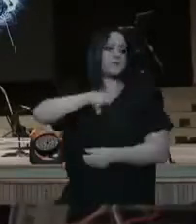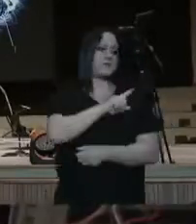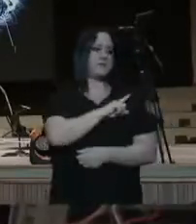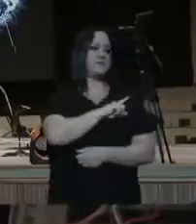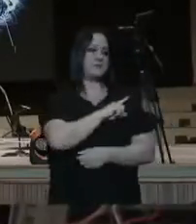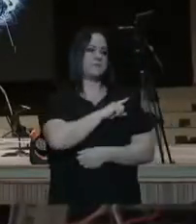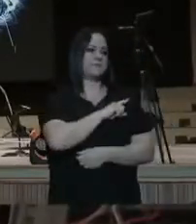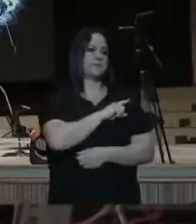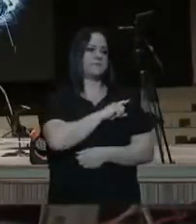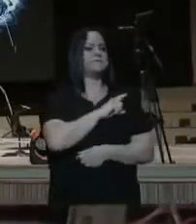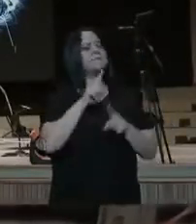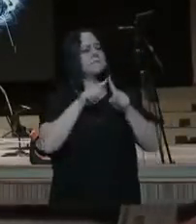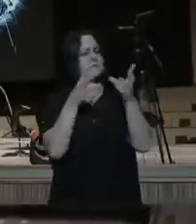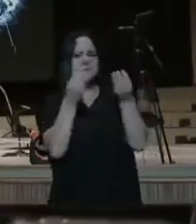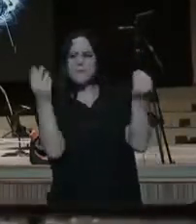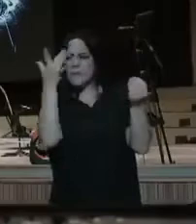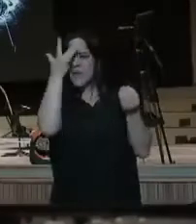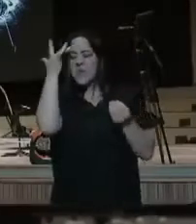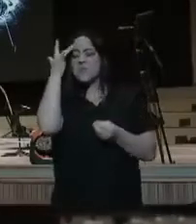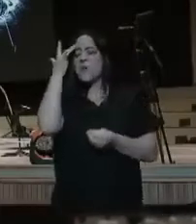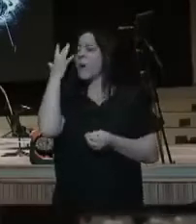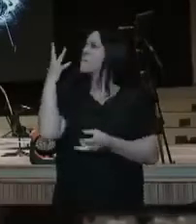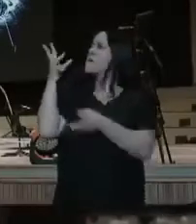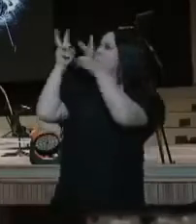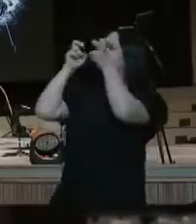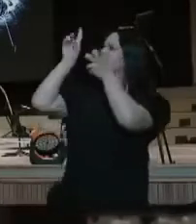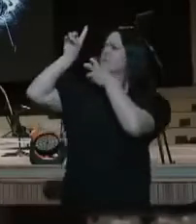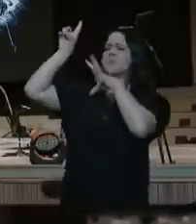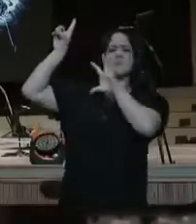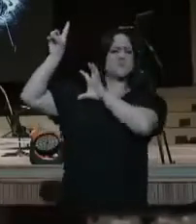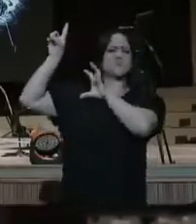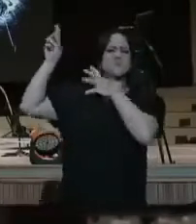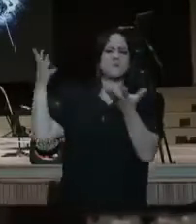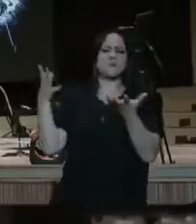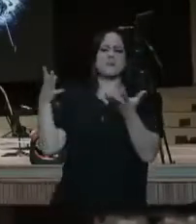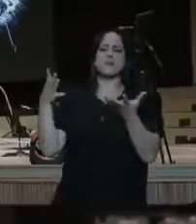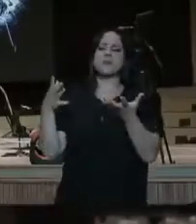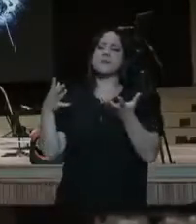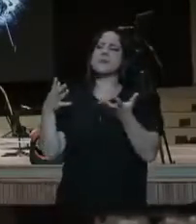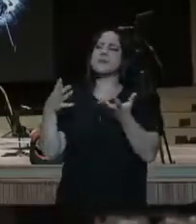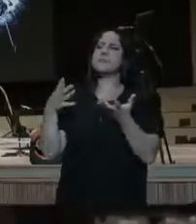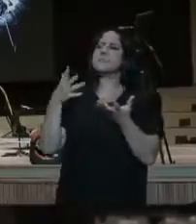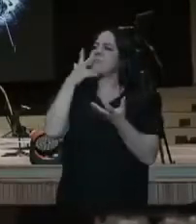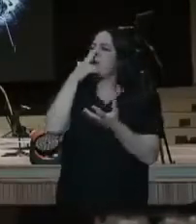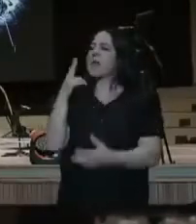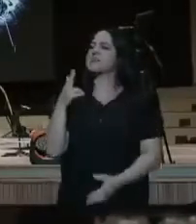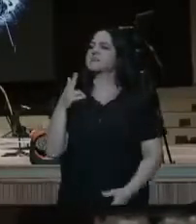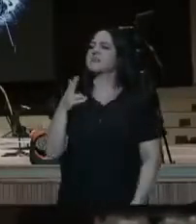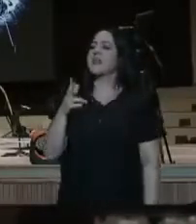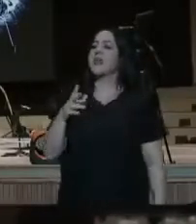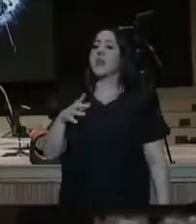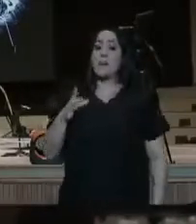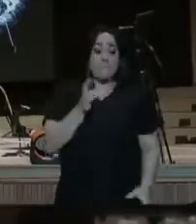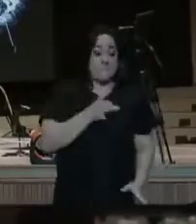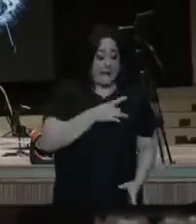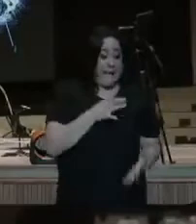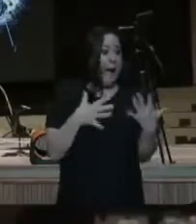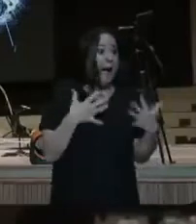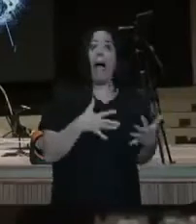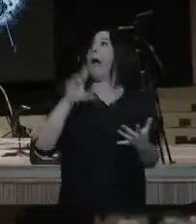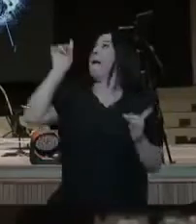mas muita gente não vê deus assim e trata de deus como um botão do pânico